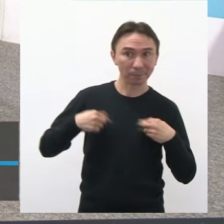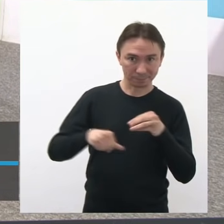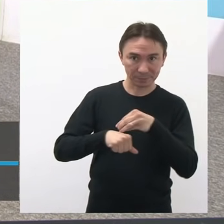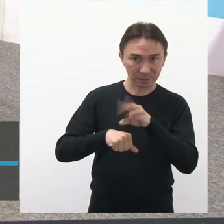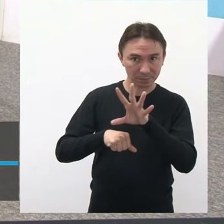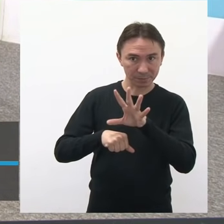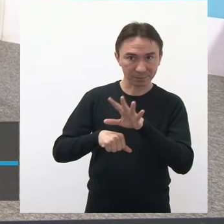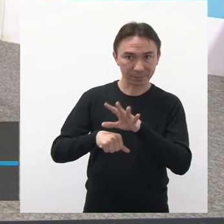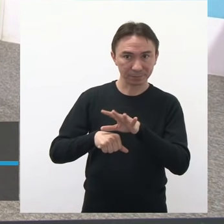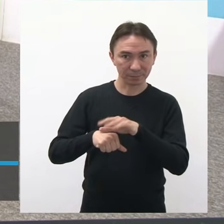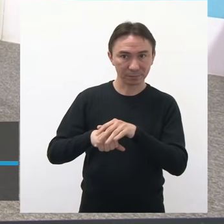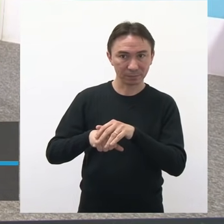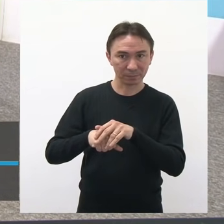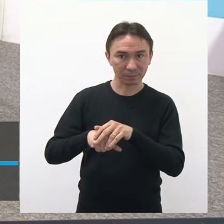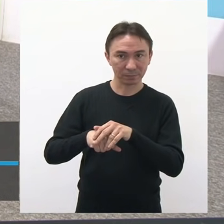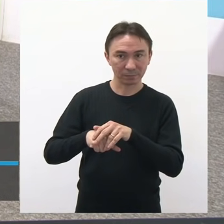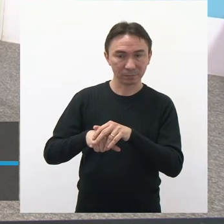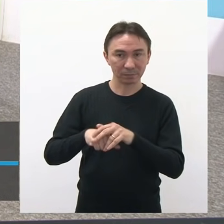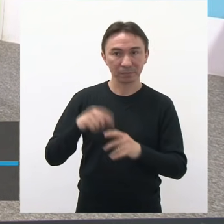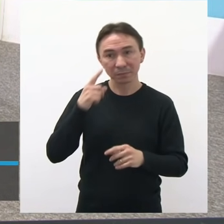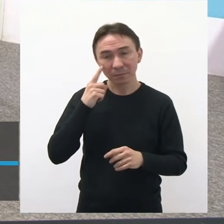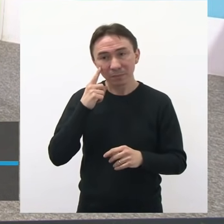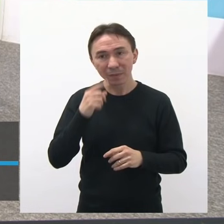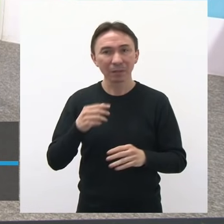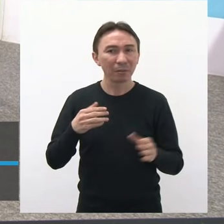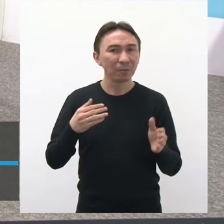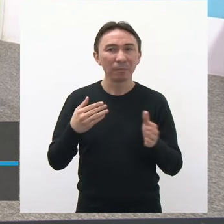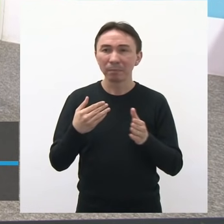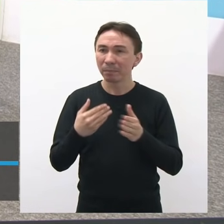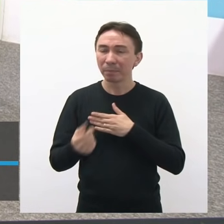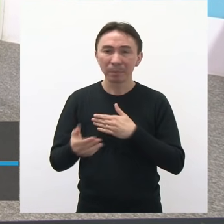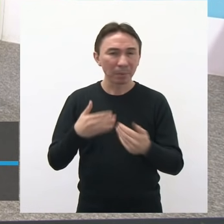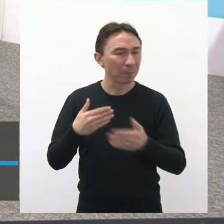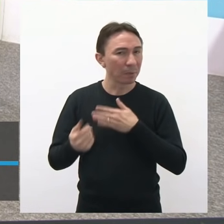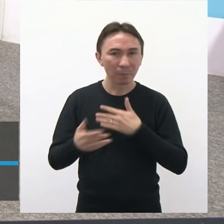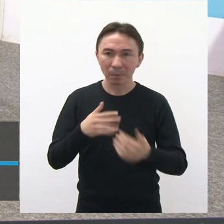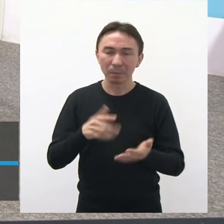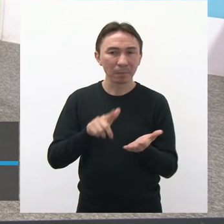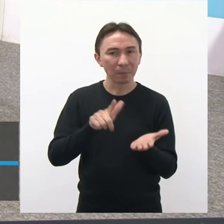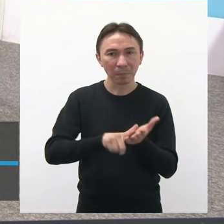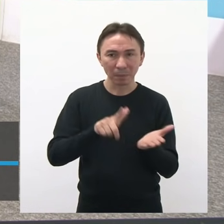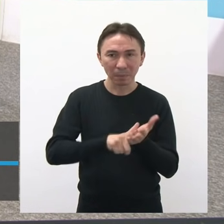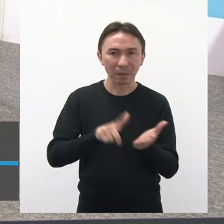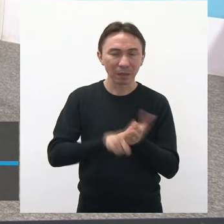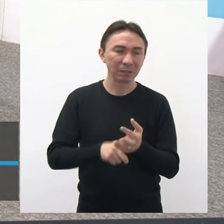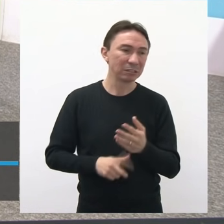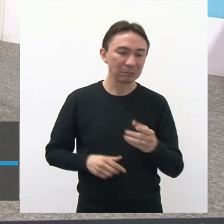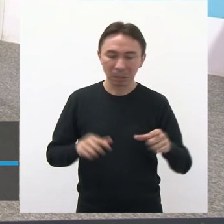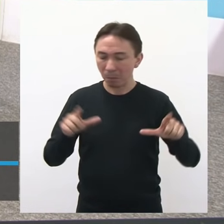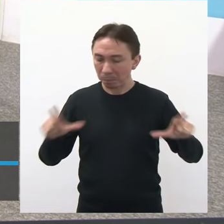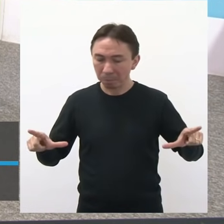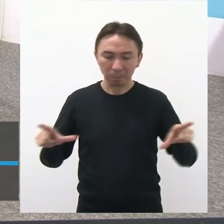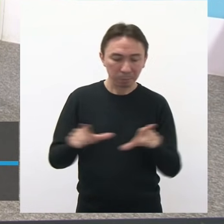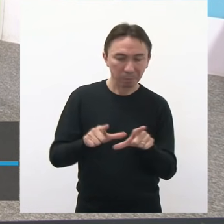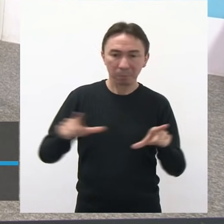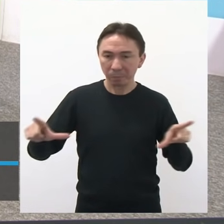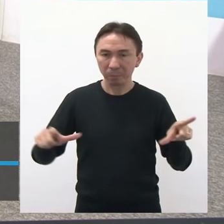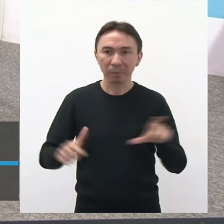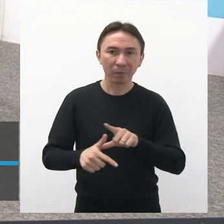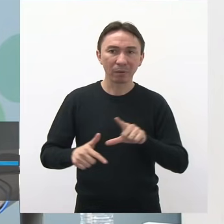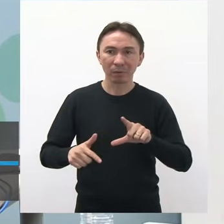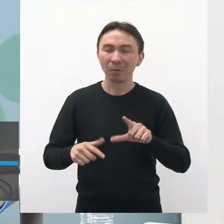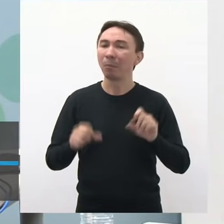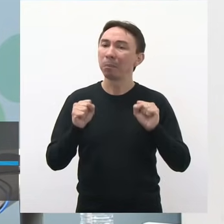agora, ó. Escolha qualquer pedaço de papel. Pode ser de qualquer tamanho, qualquer formato. Pode até ser